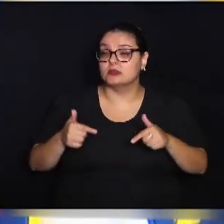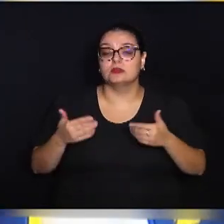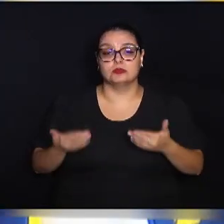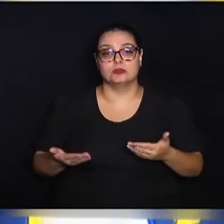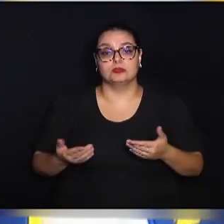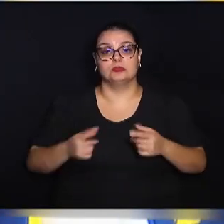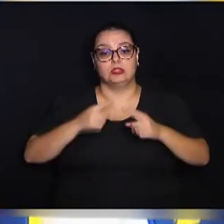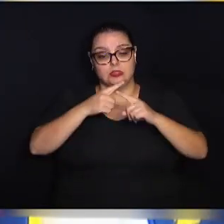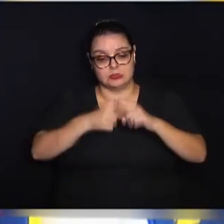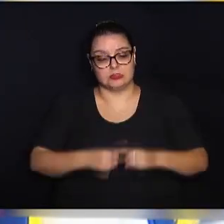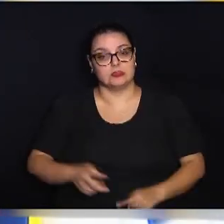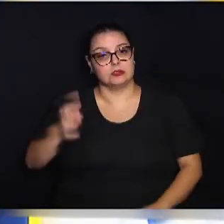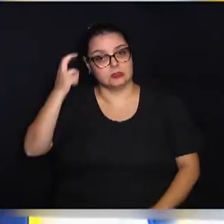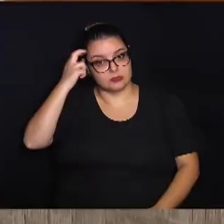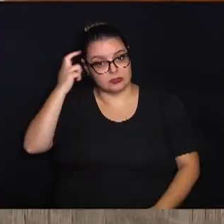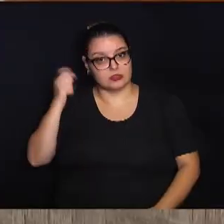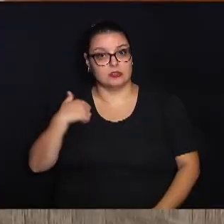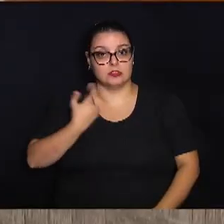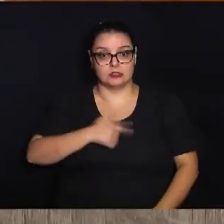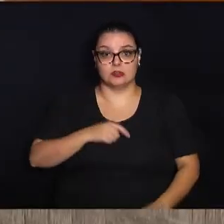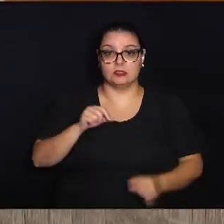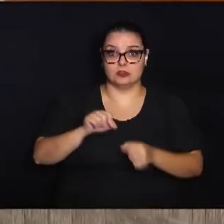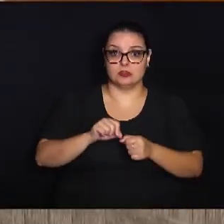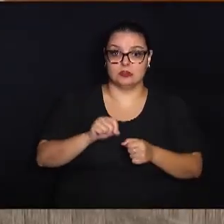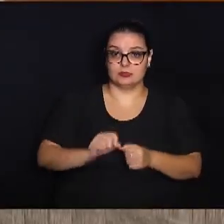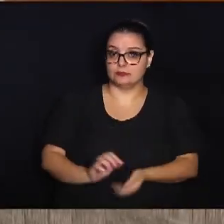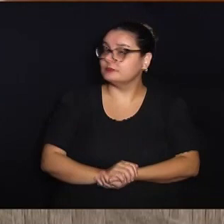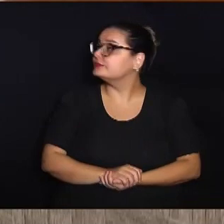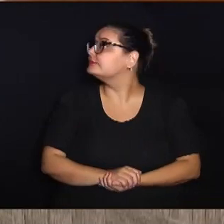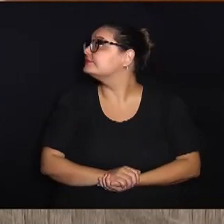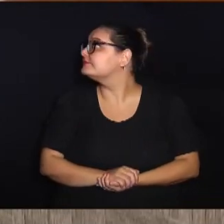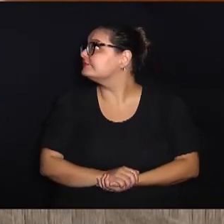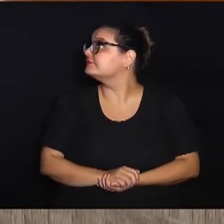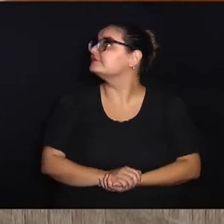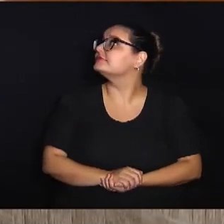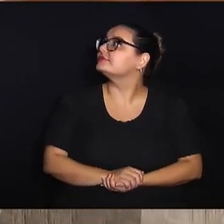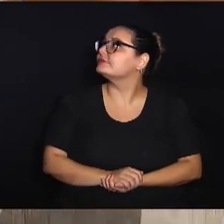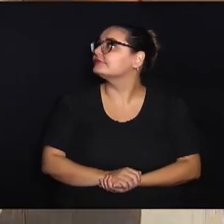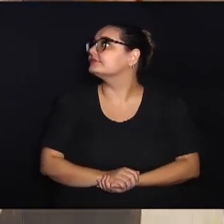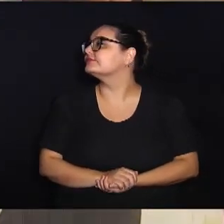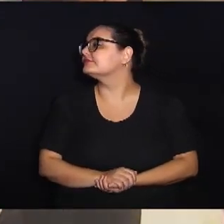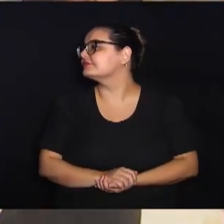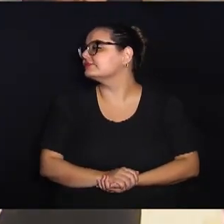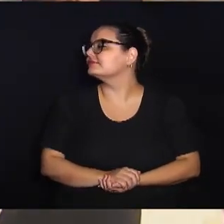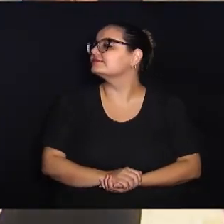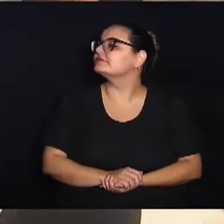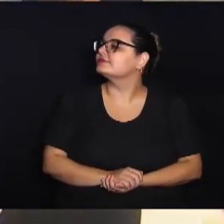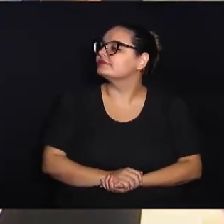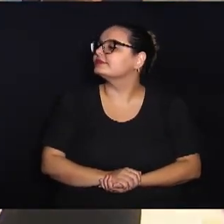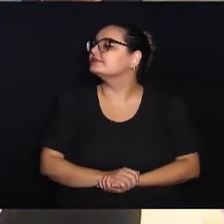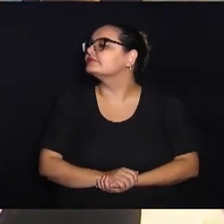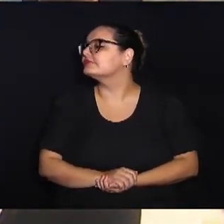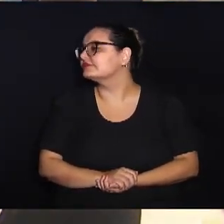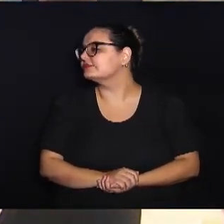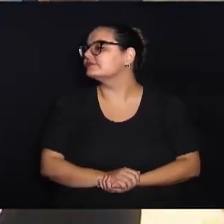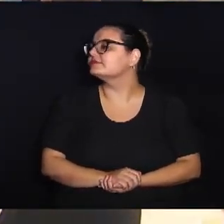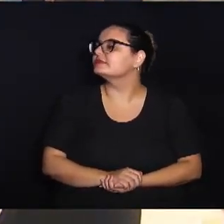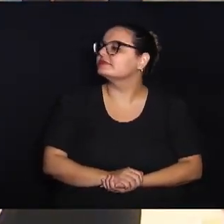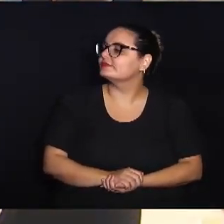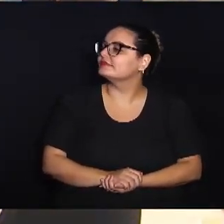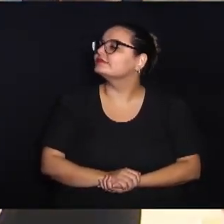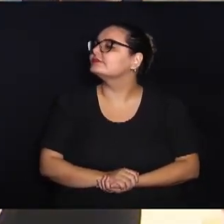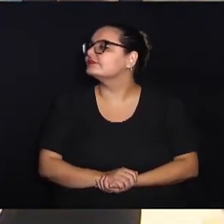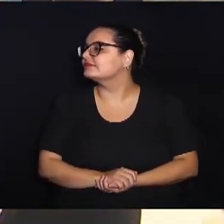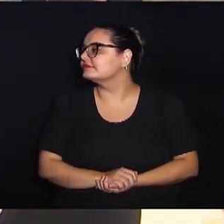disputa cultural que a gente faz. O elo da corrente não se desfaz, escola na paz, não fuge, tempo da paz, sou